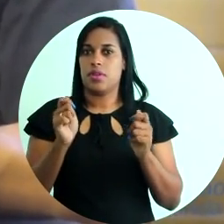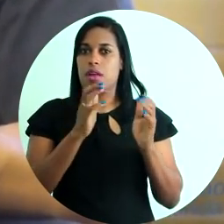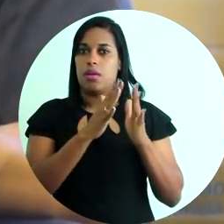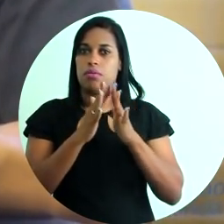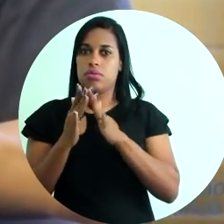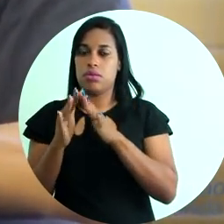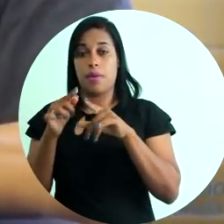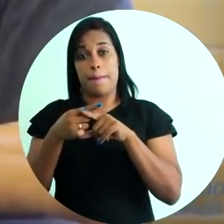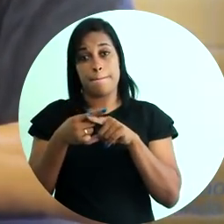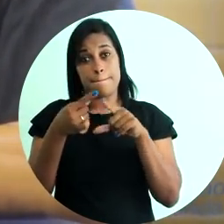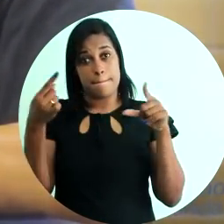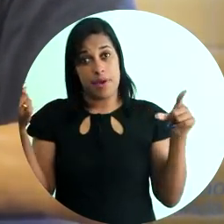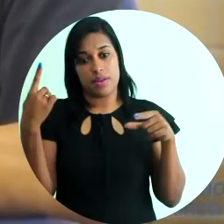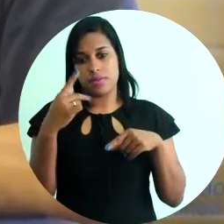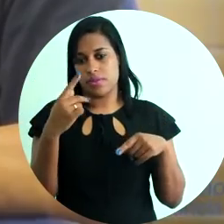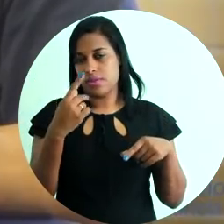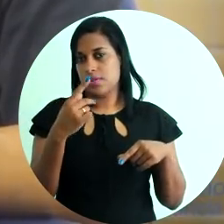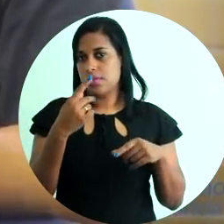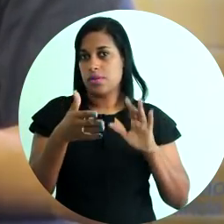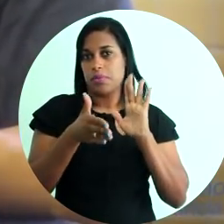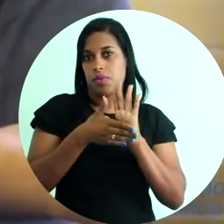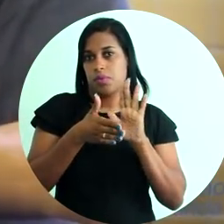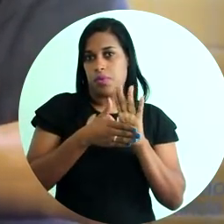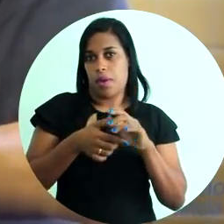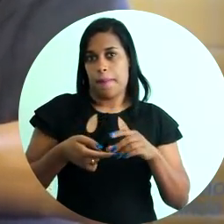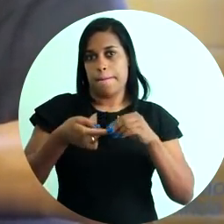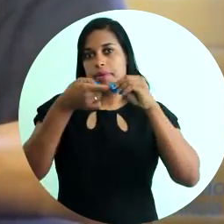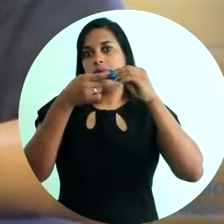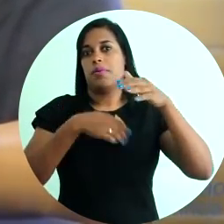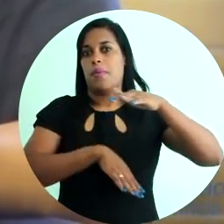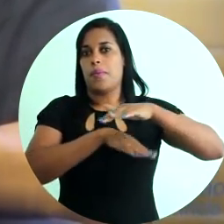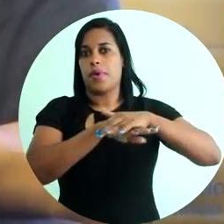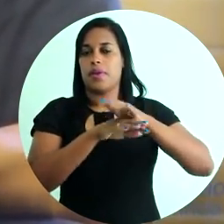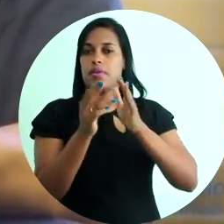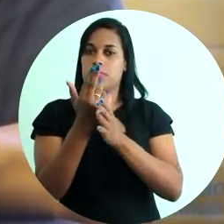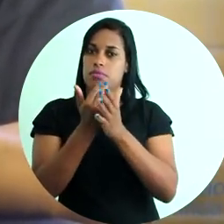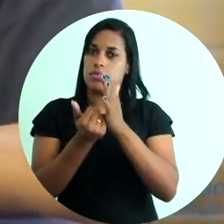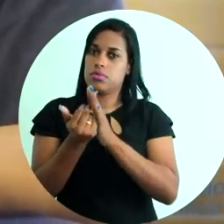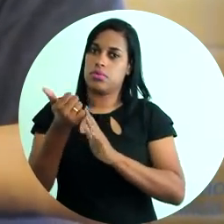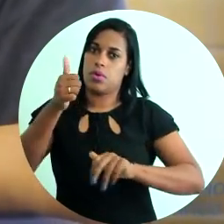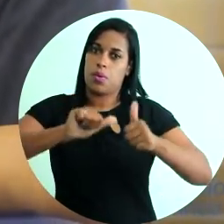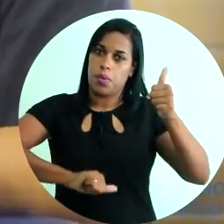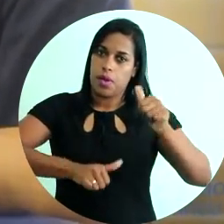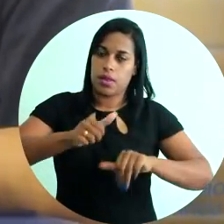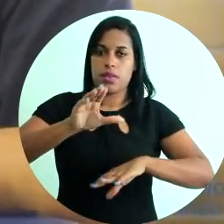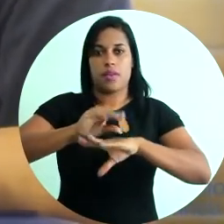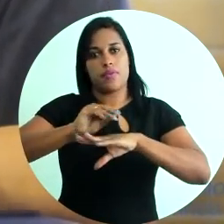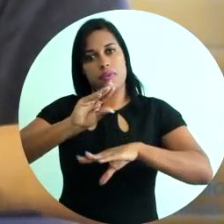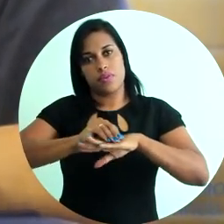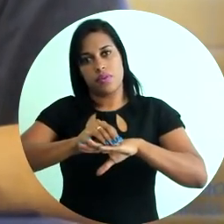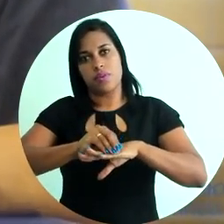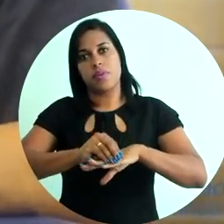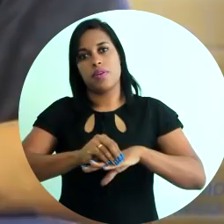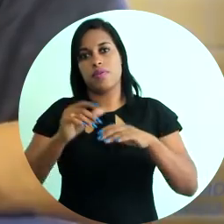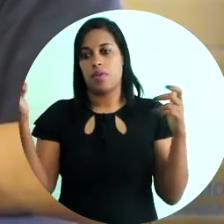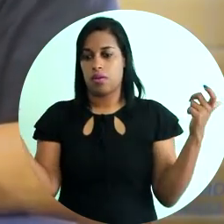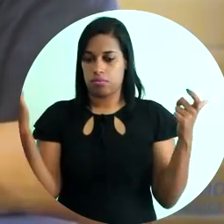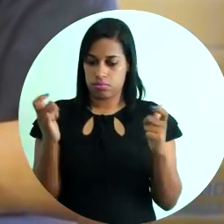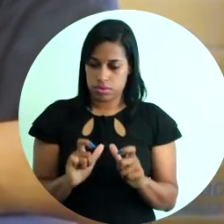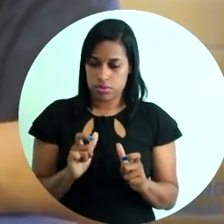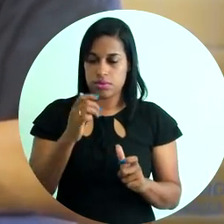animações, mas esse é o seu propósito principal, que é armazenar imagens com qualidade fotográfica com um tamanho bem